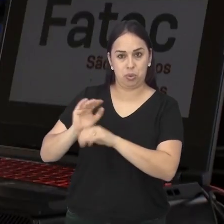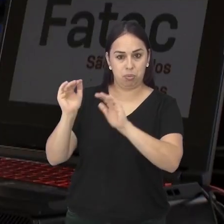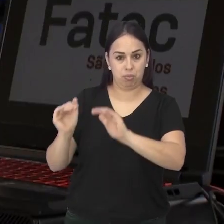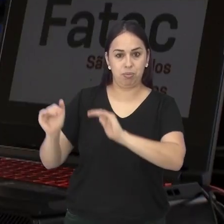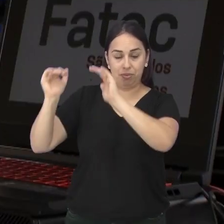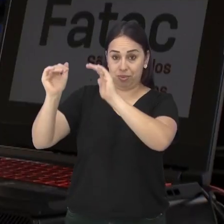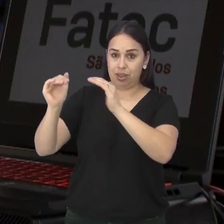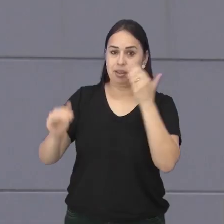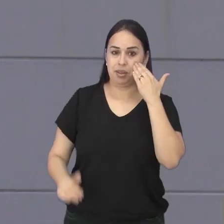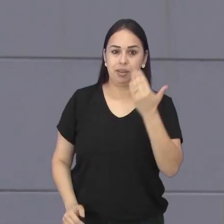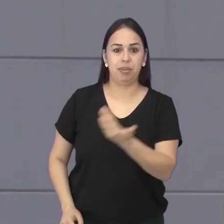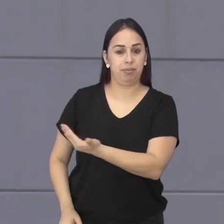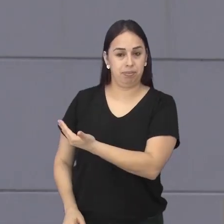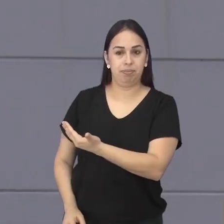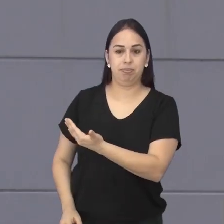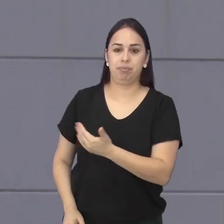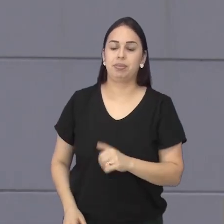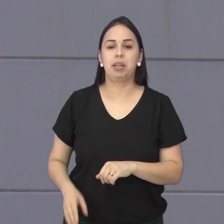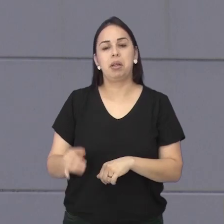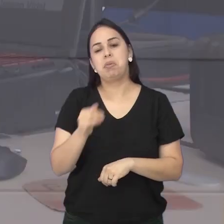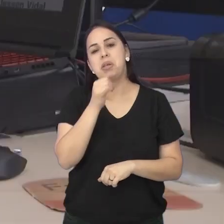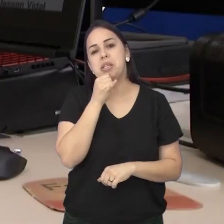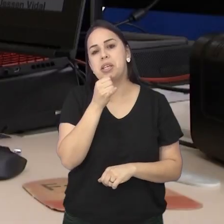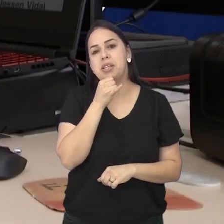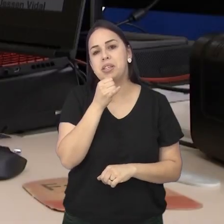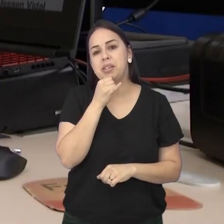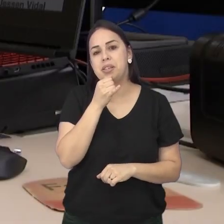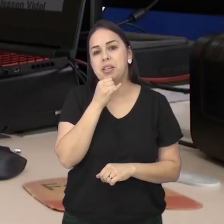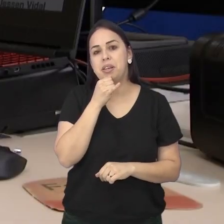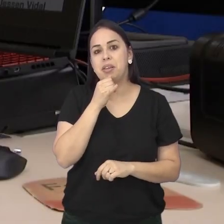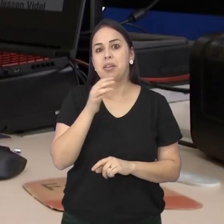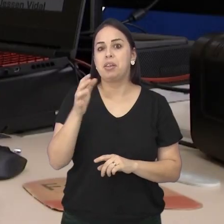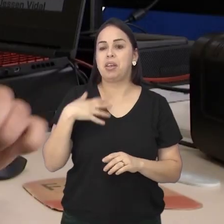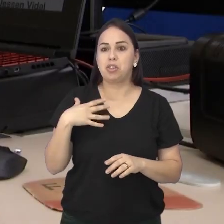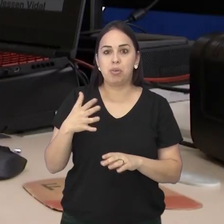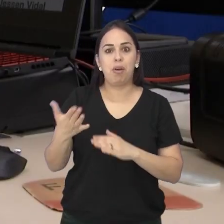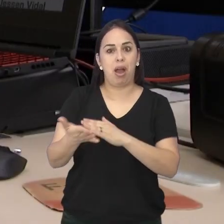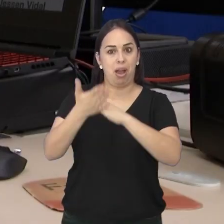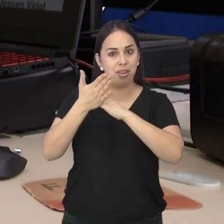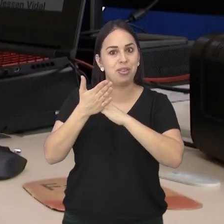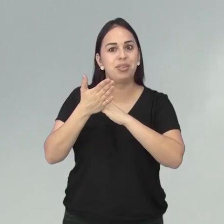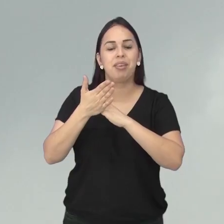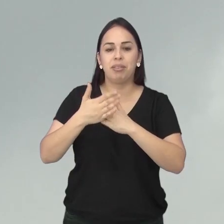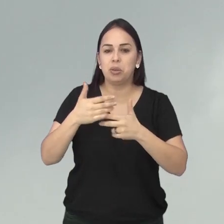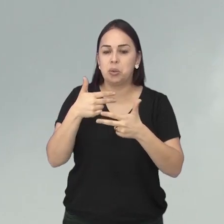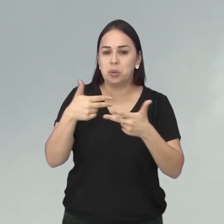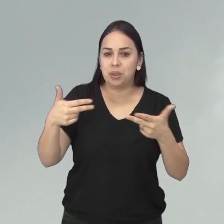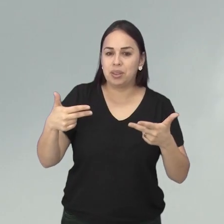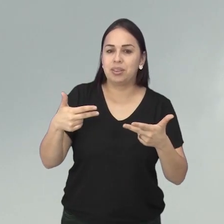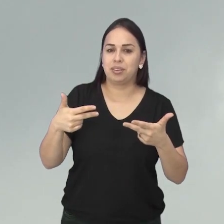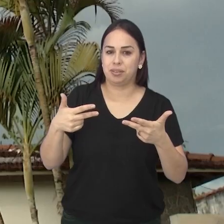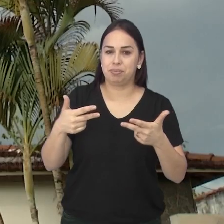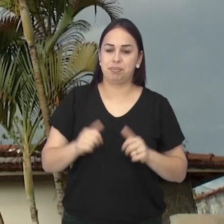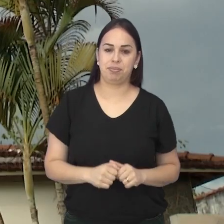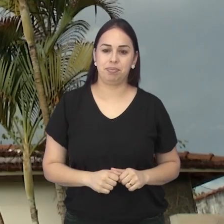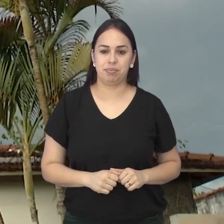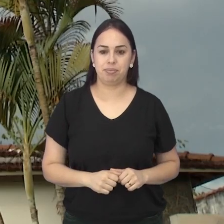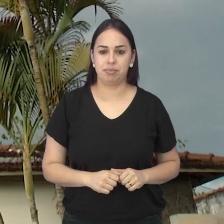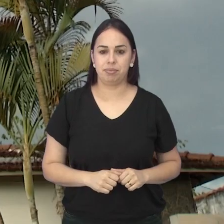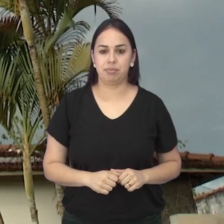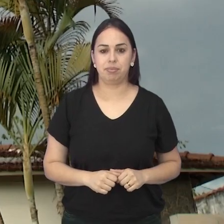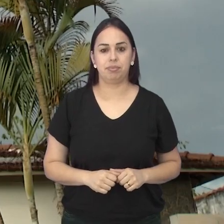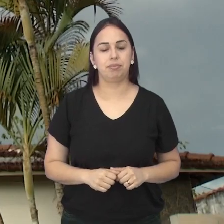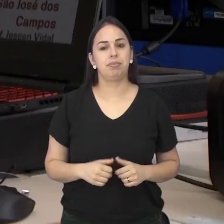de tecnologia da FATEC de São José dá alguns exemplos dos impactos positivos que o 5G pode trazer para a